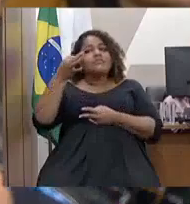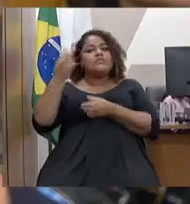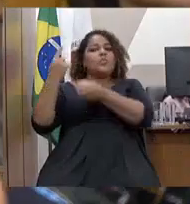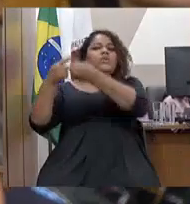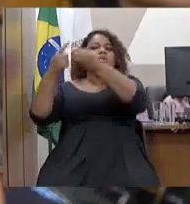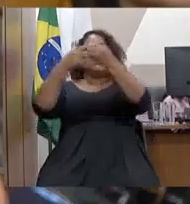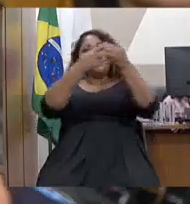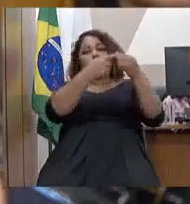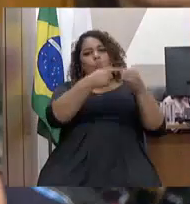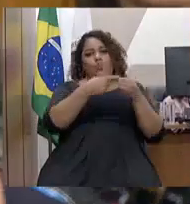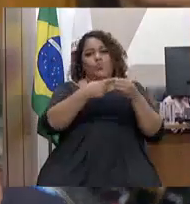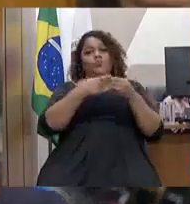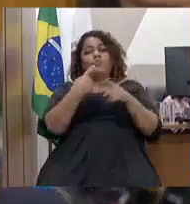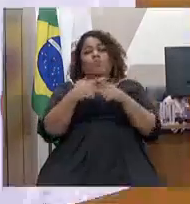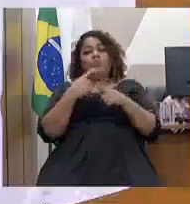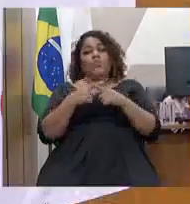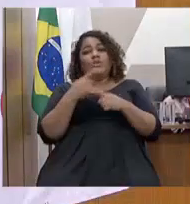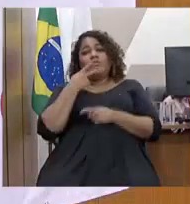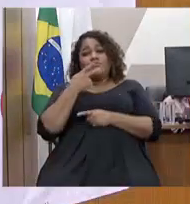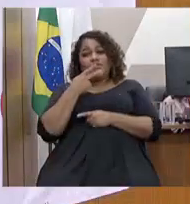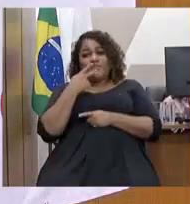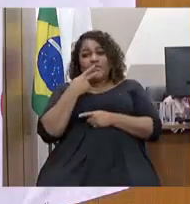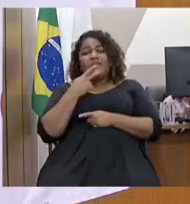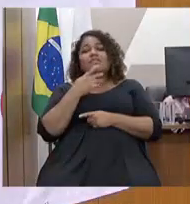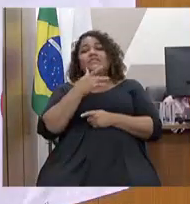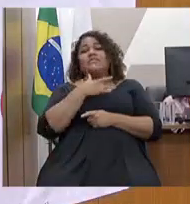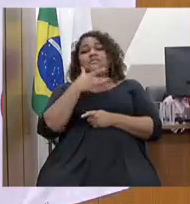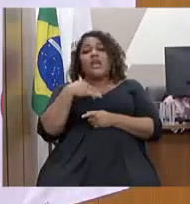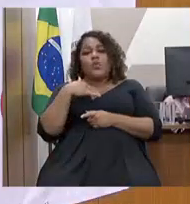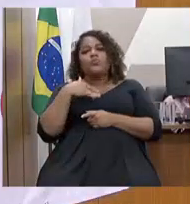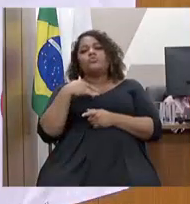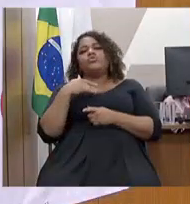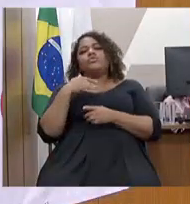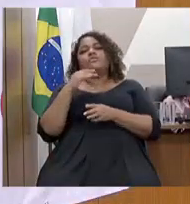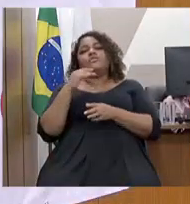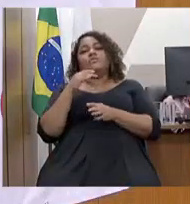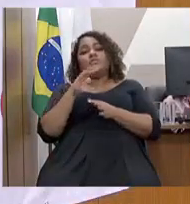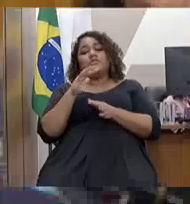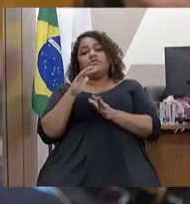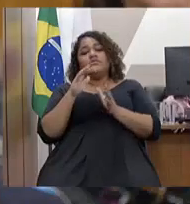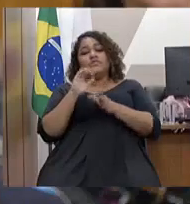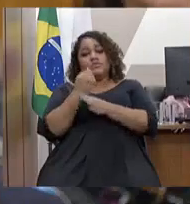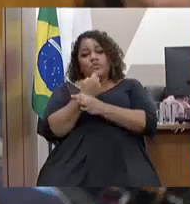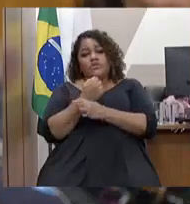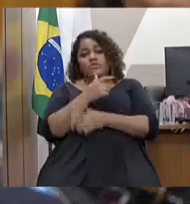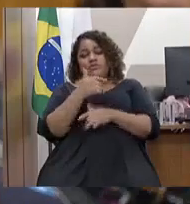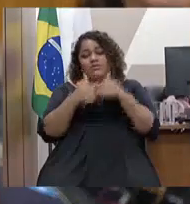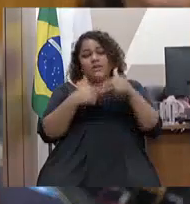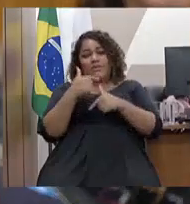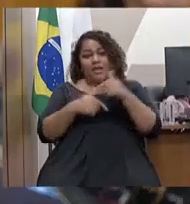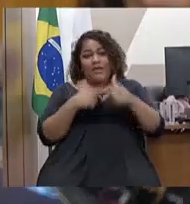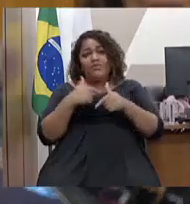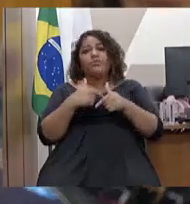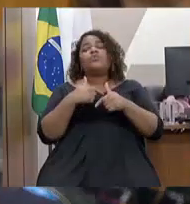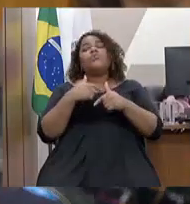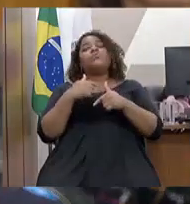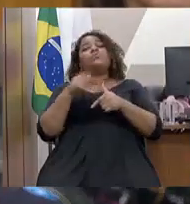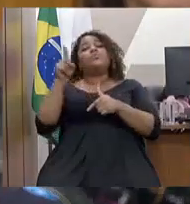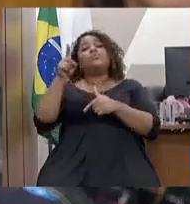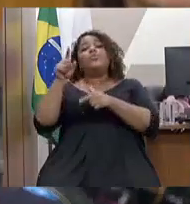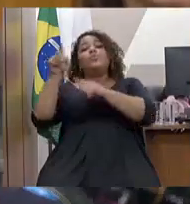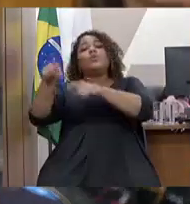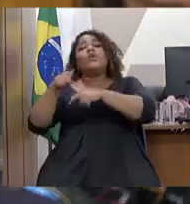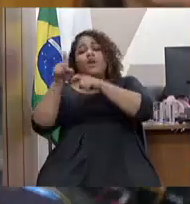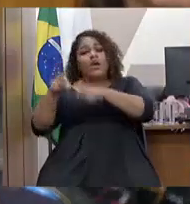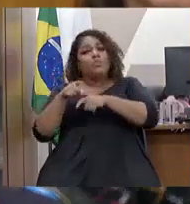discute saúde segurança do trabalho mas não discute a saúde segurança do trabalho no campo onde muitos trabalhadores estão morrendo envenenado com as bombas de veneno